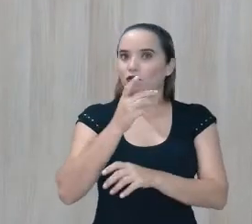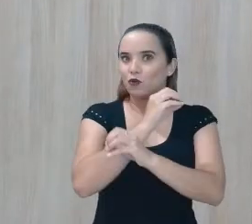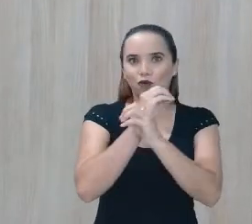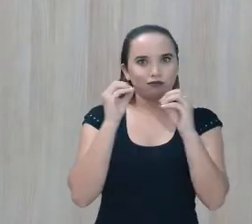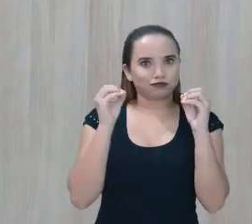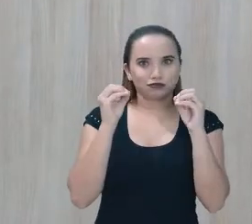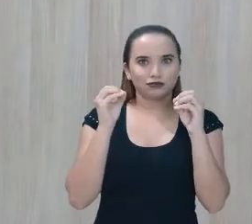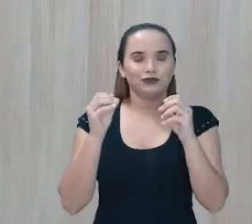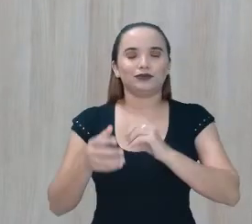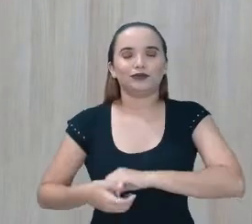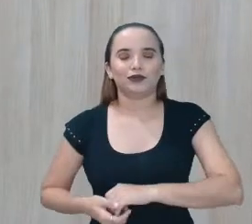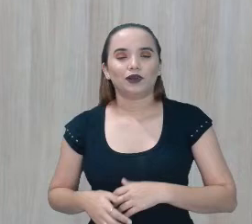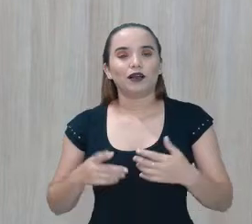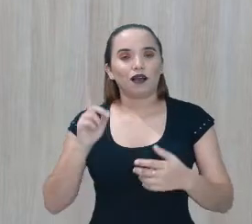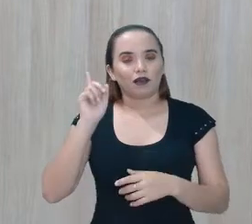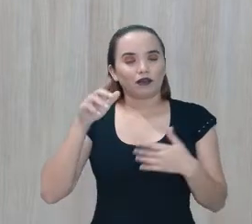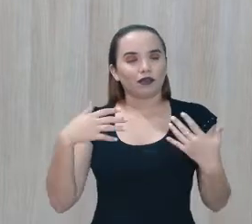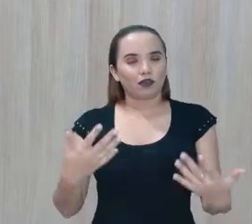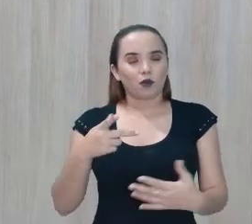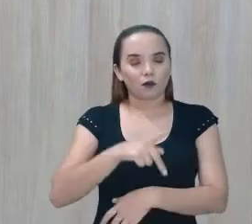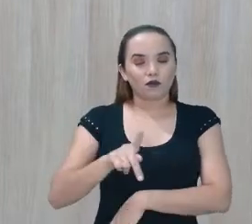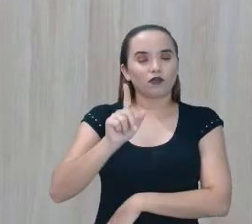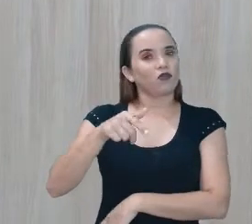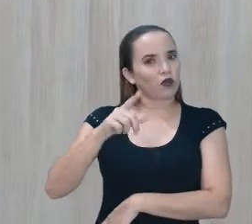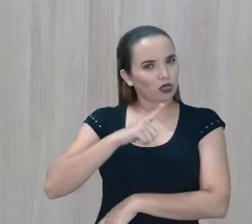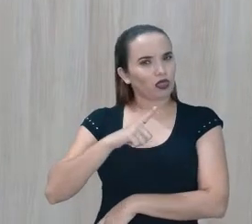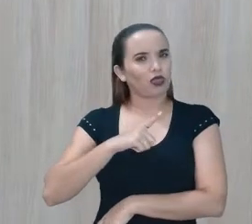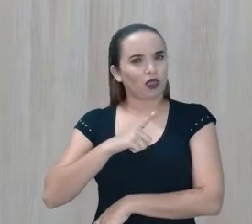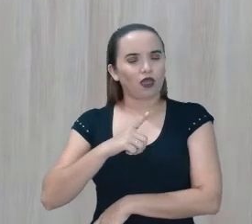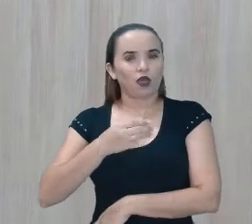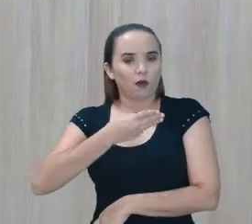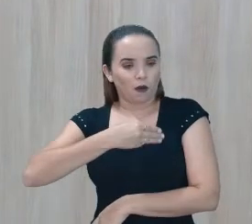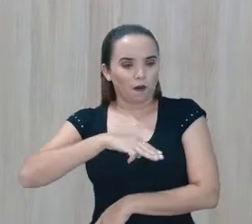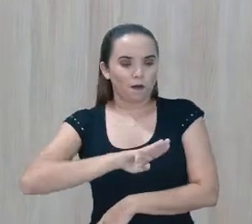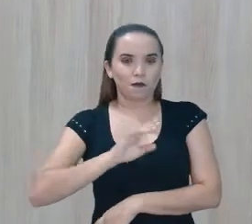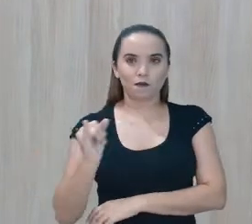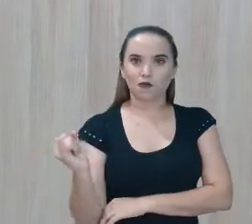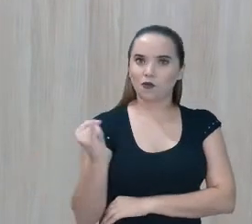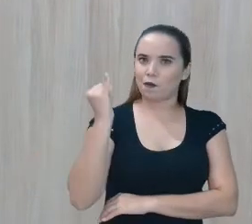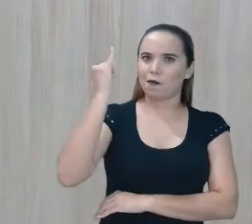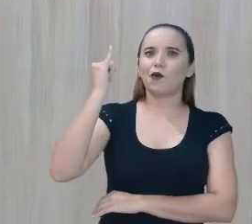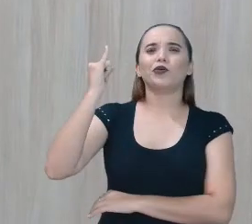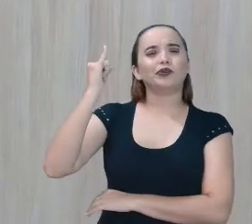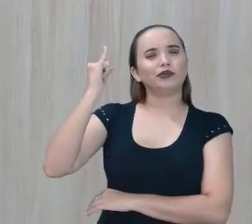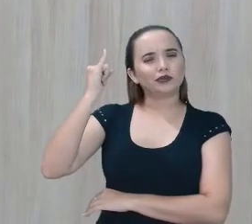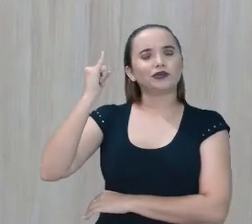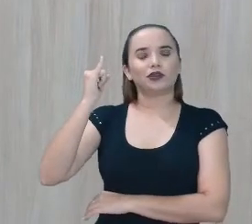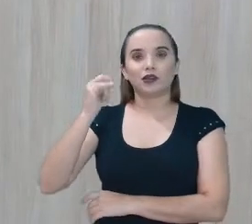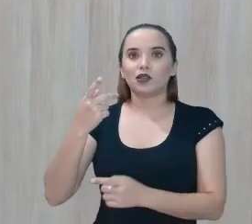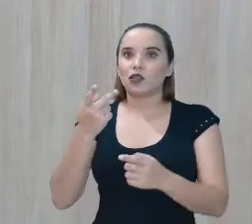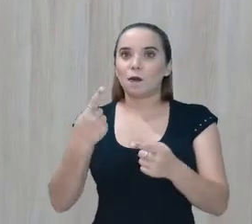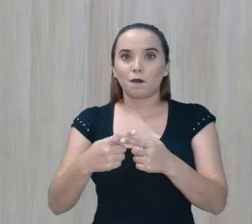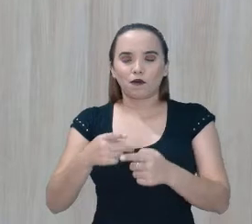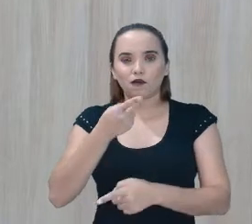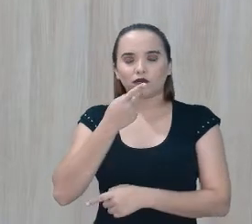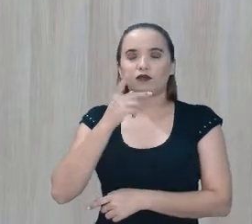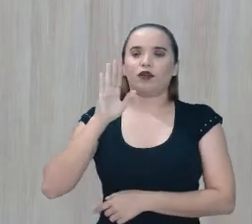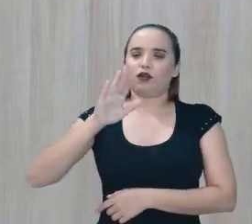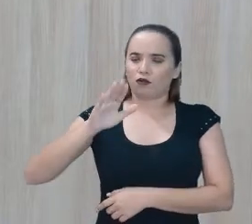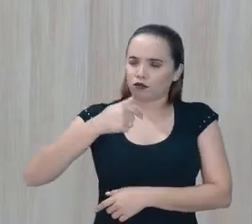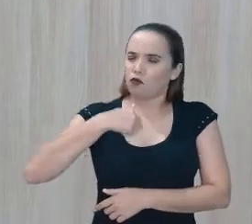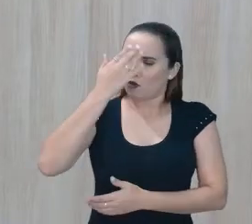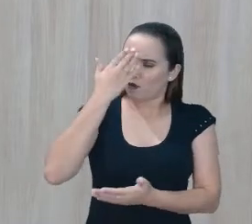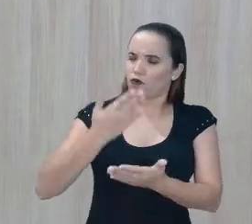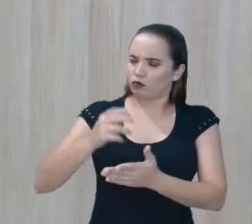essa importante missão, quando ele chama a família e diz assim, acredite no seu filho, que o seu filho é capaz e